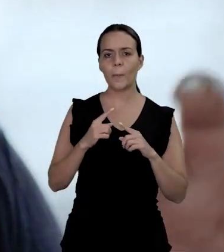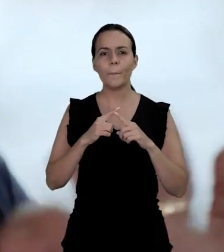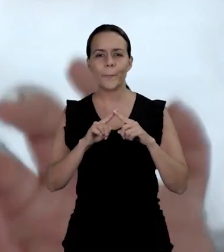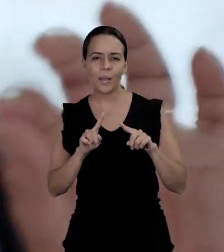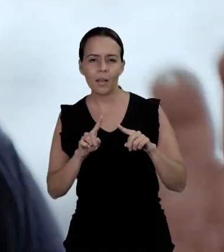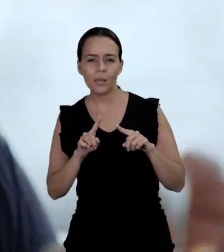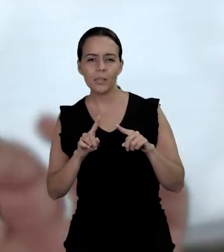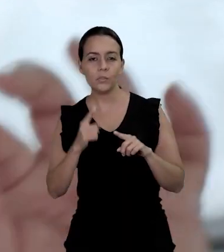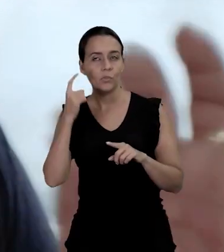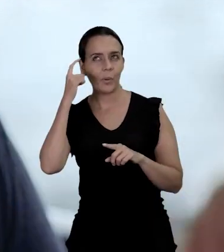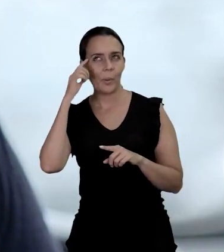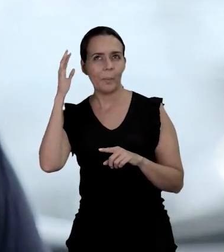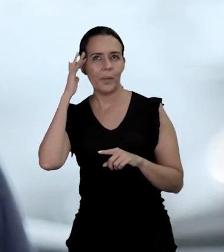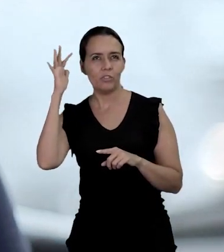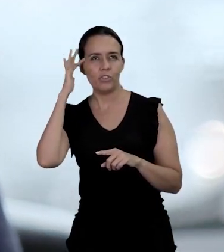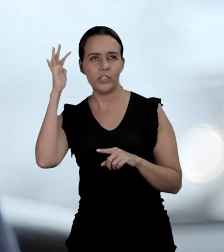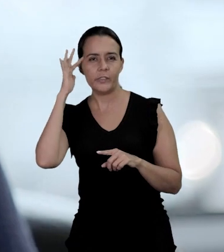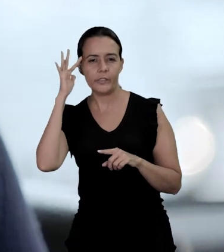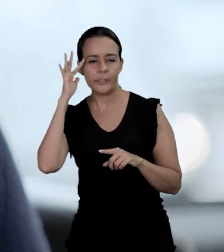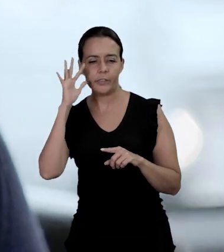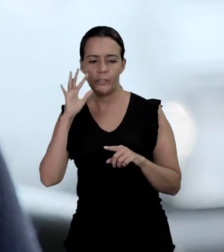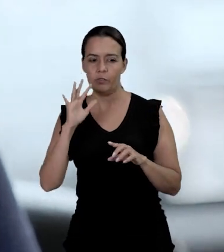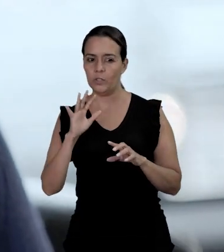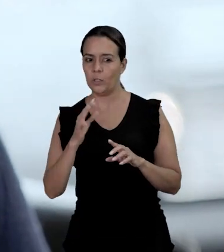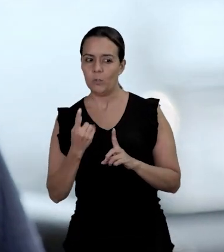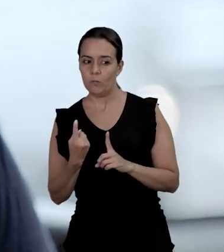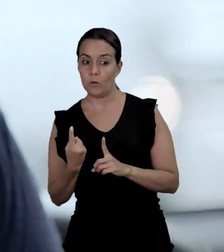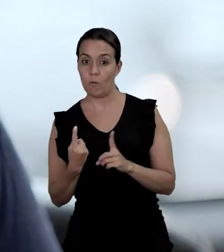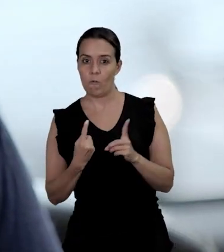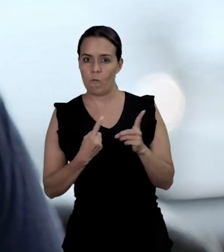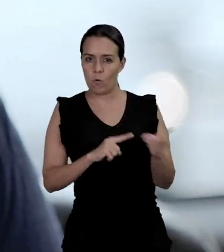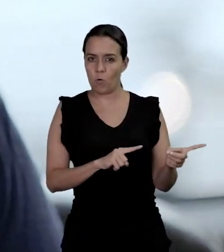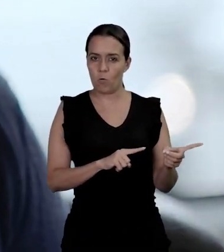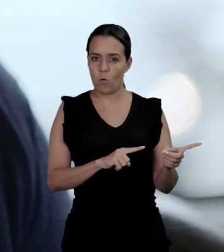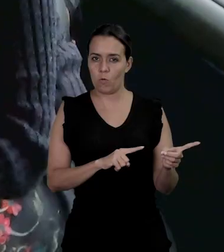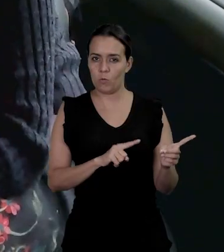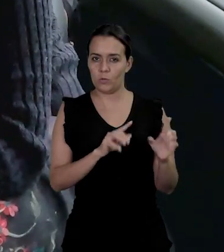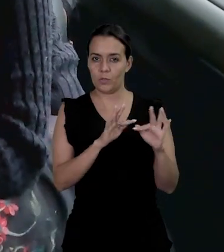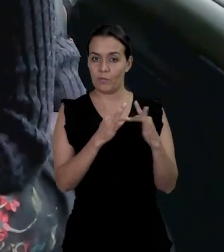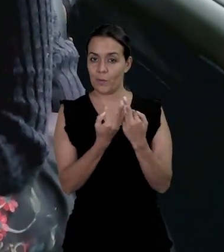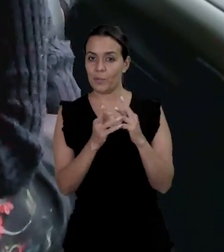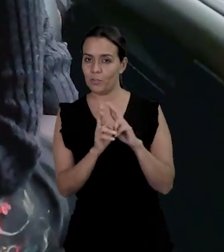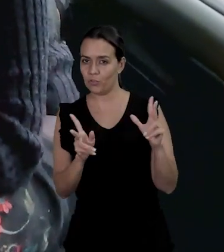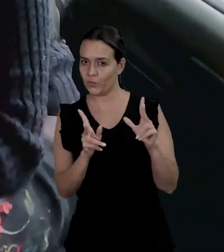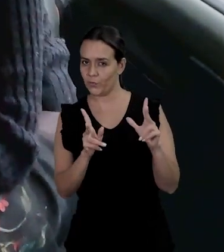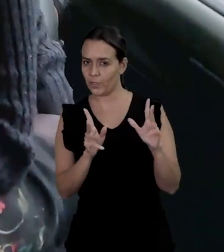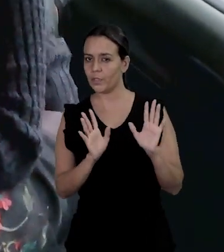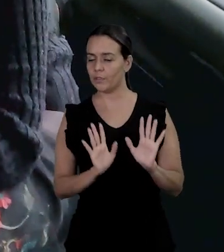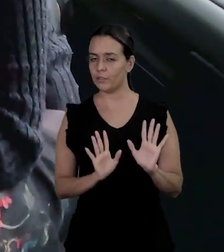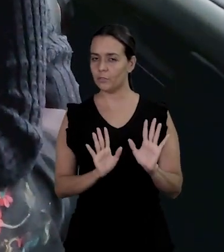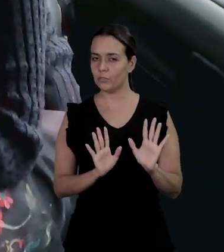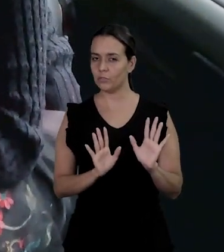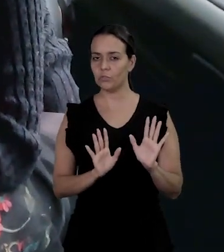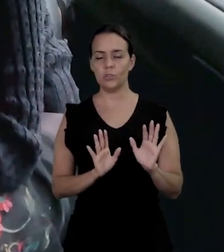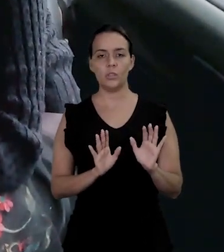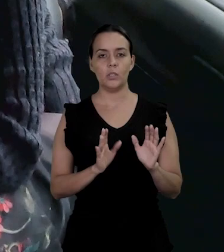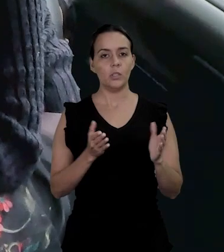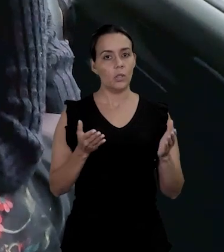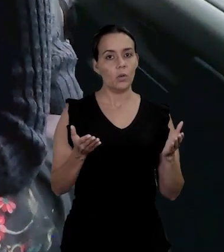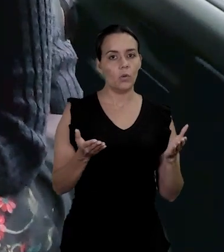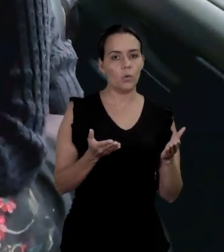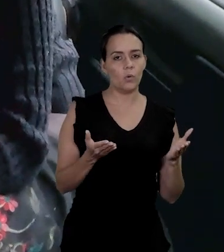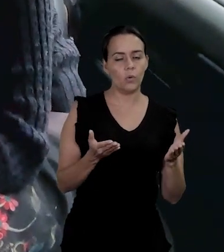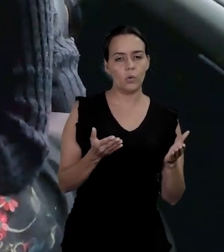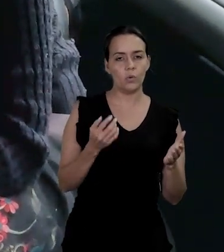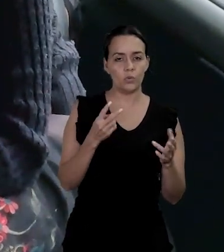sendo costurado de uma maneira bem conspiratória mesmo. Você tem uma versão mais clara,